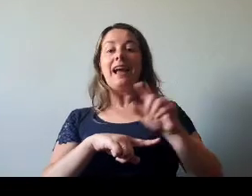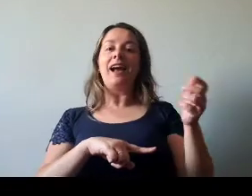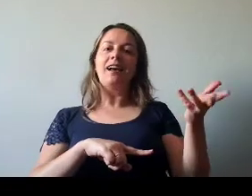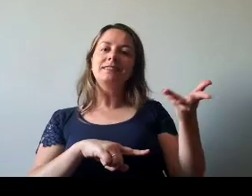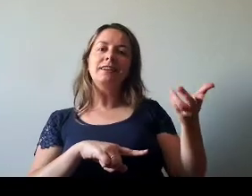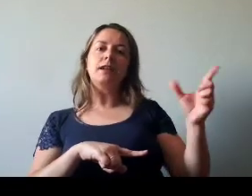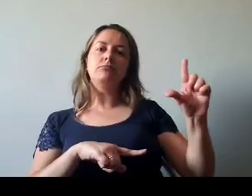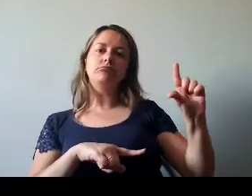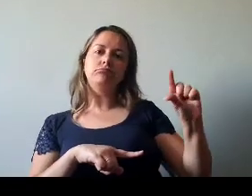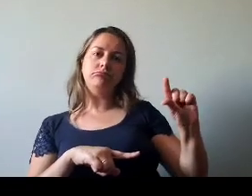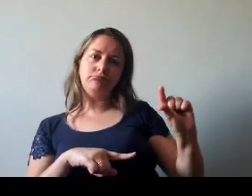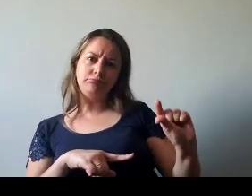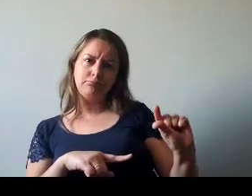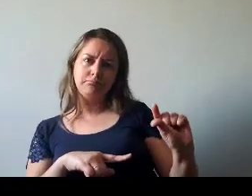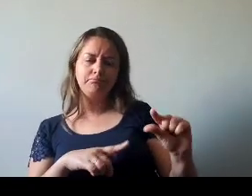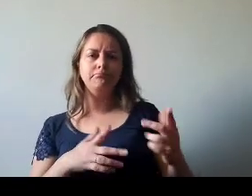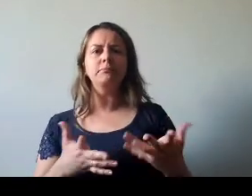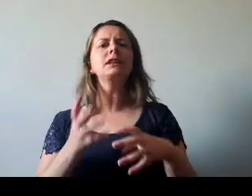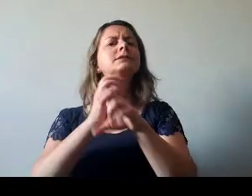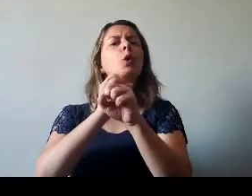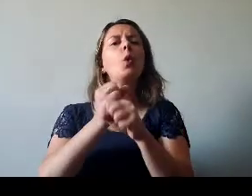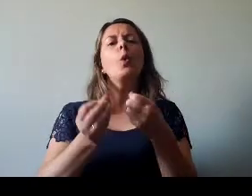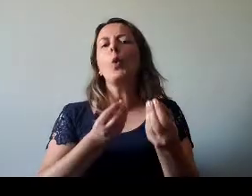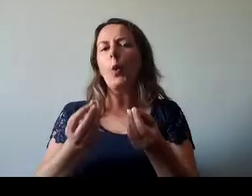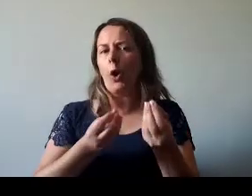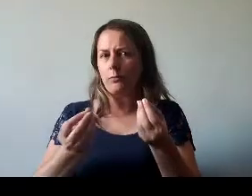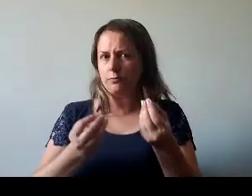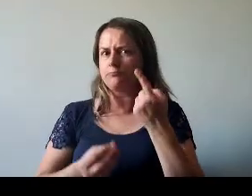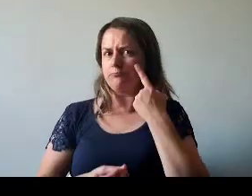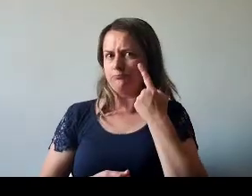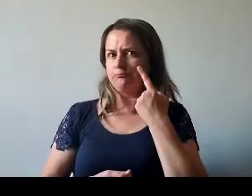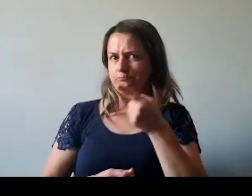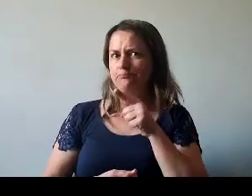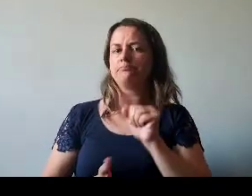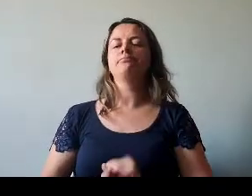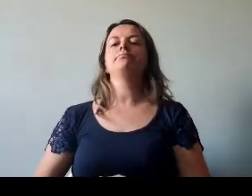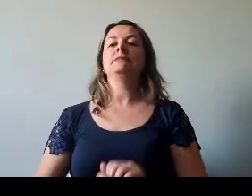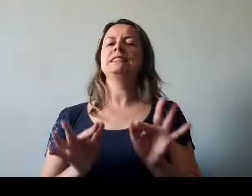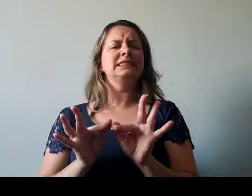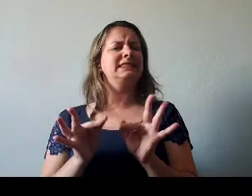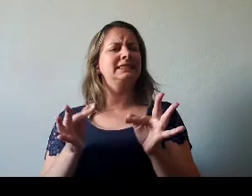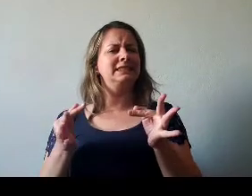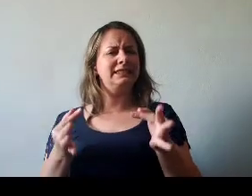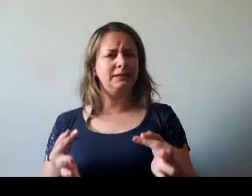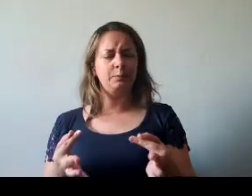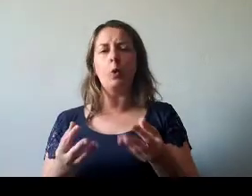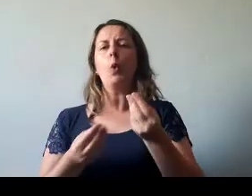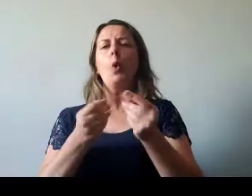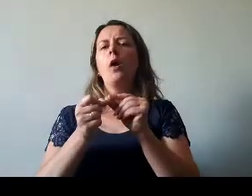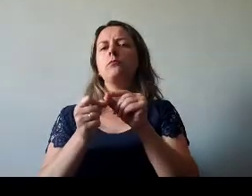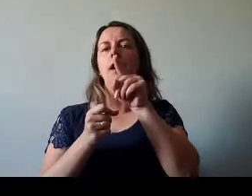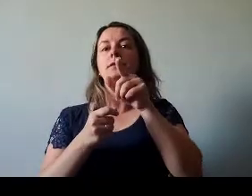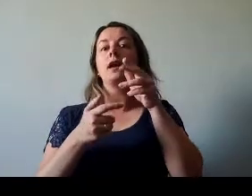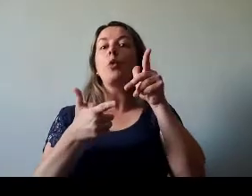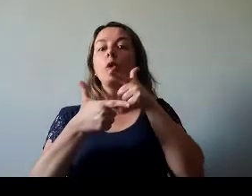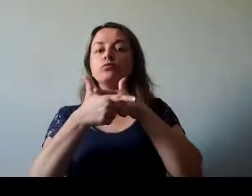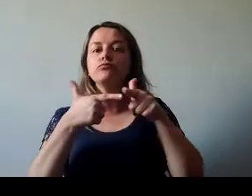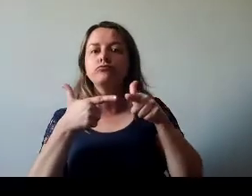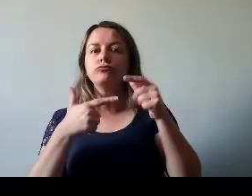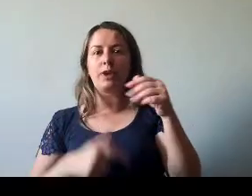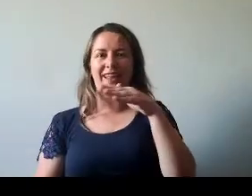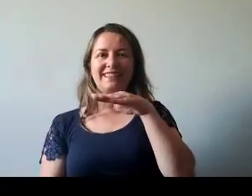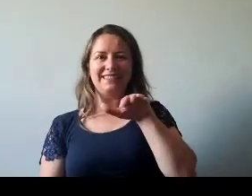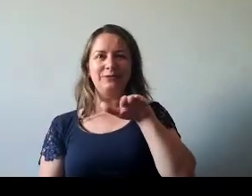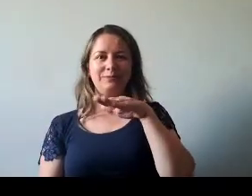essa aceleração? Vamos ver aqui então. É muito simples. A gente vai dividir, a gente vai fazer a razão, né? A gente vai dividir